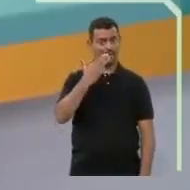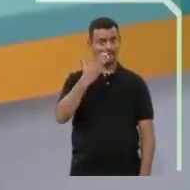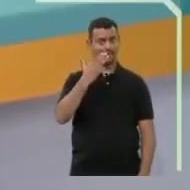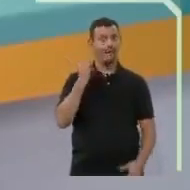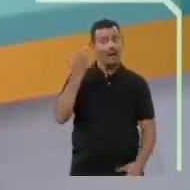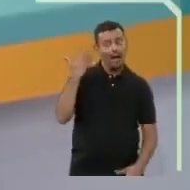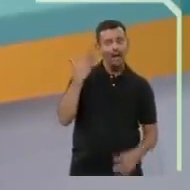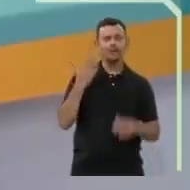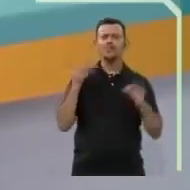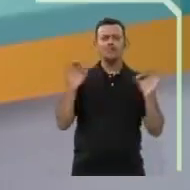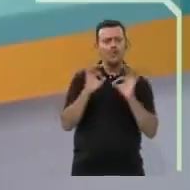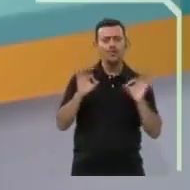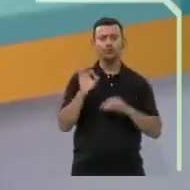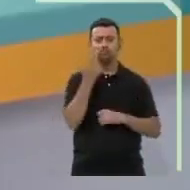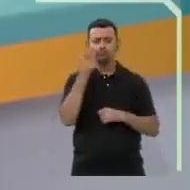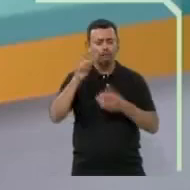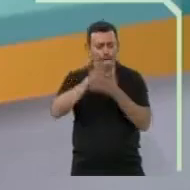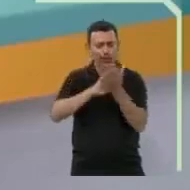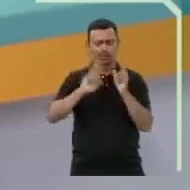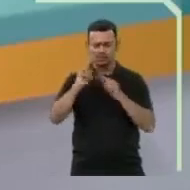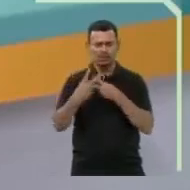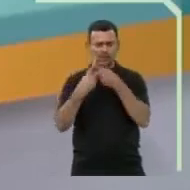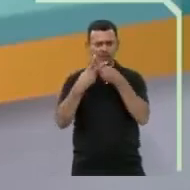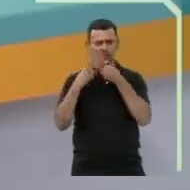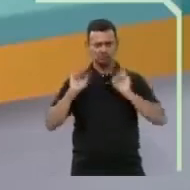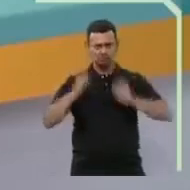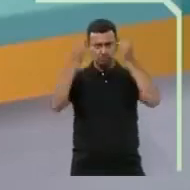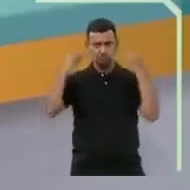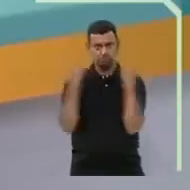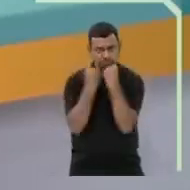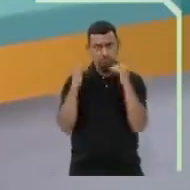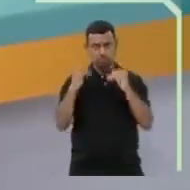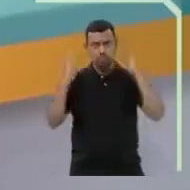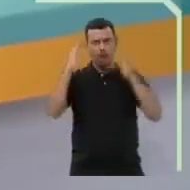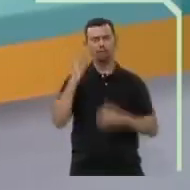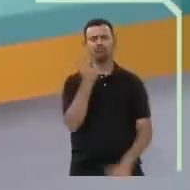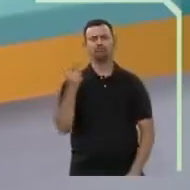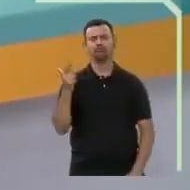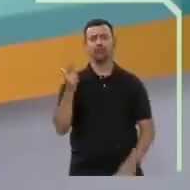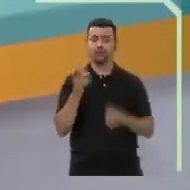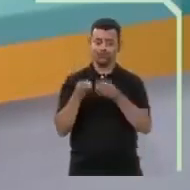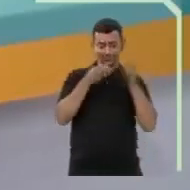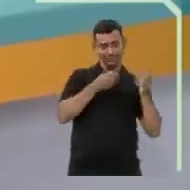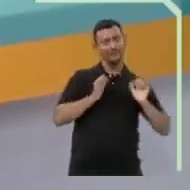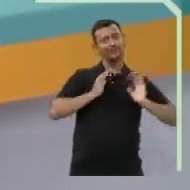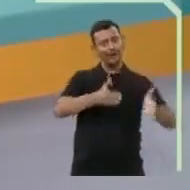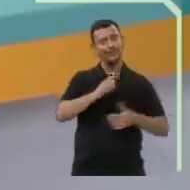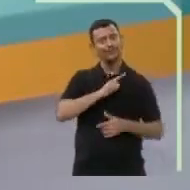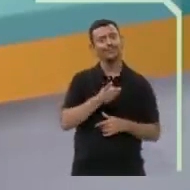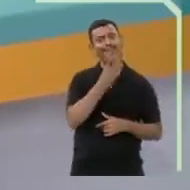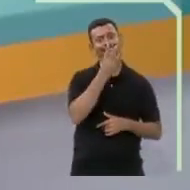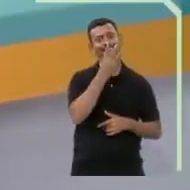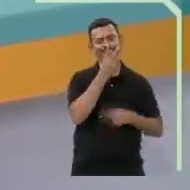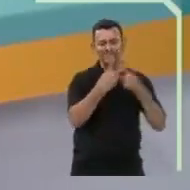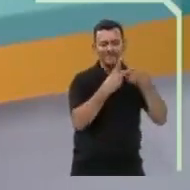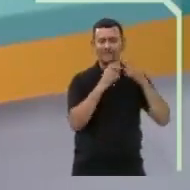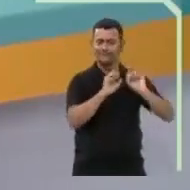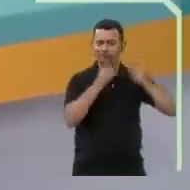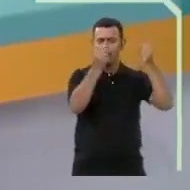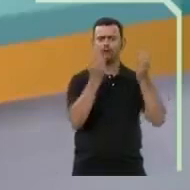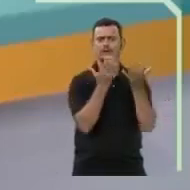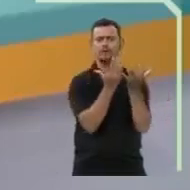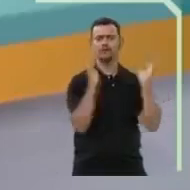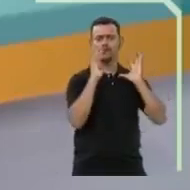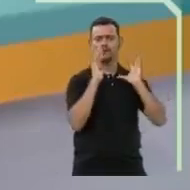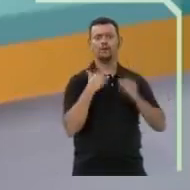uma penitenciária de segurança máxima, nós já tínhamos 3. Tanto é que atendemos ao governo federal e aqui